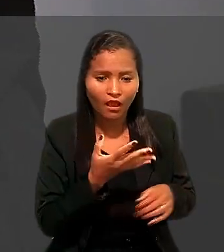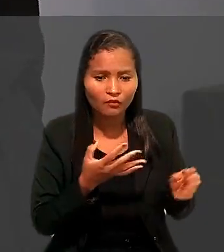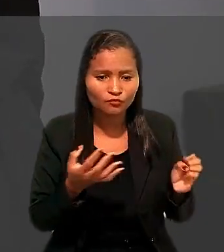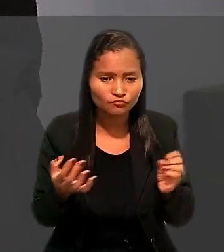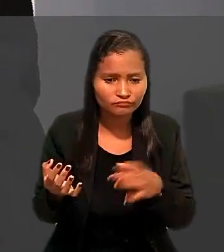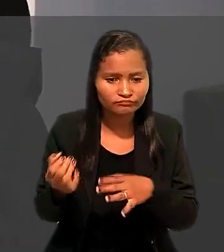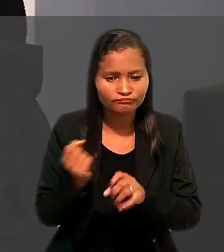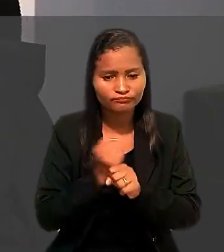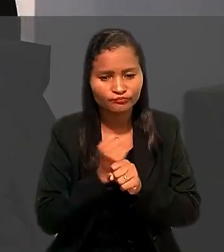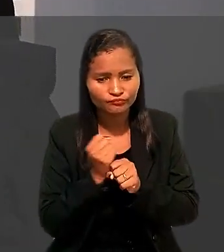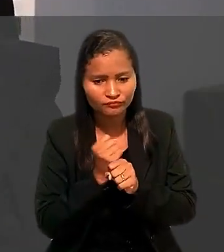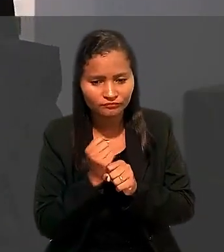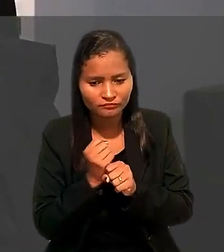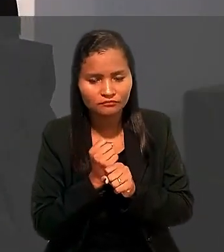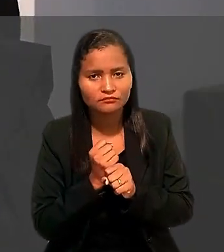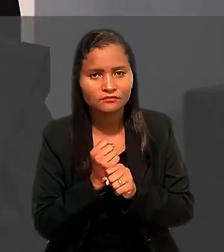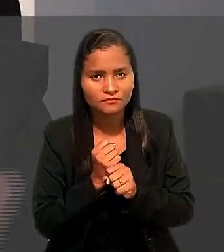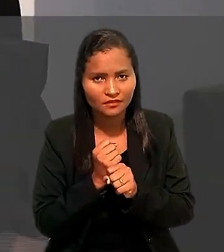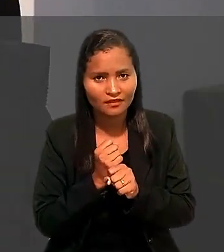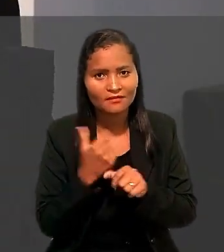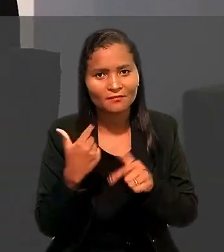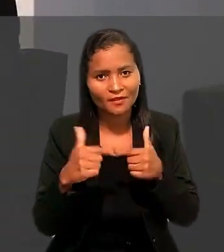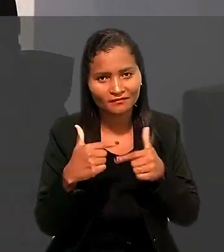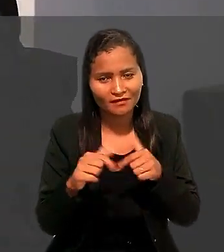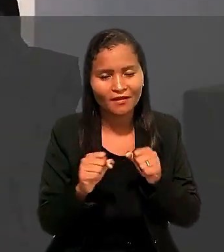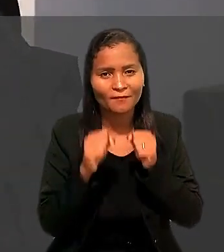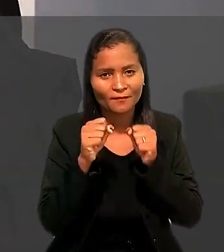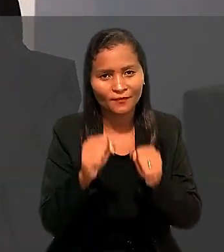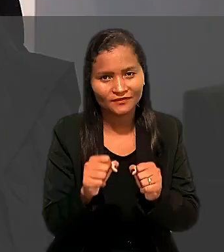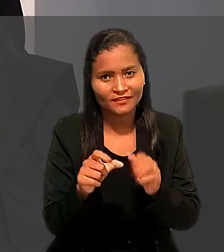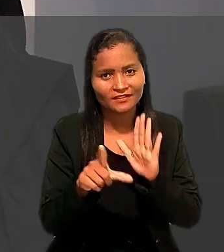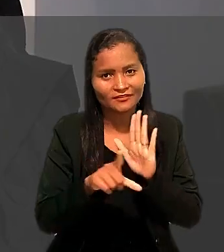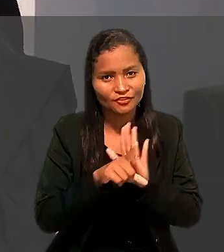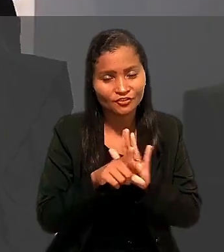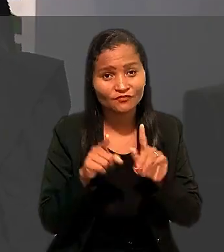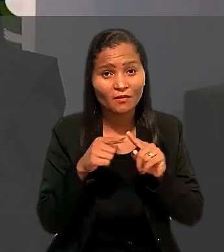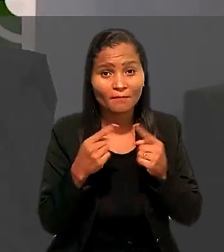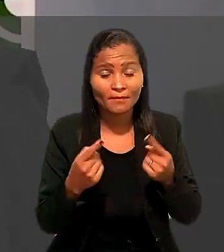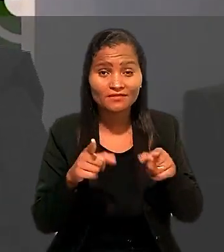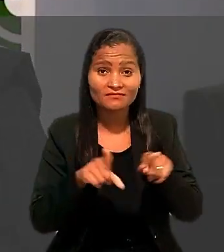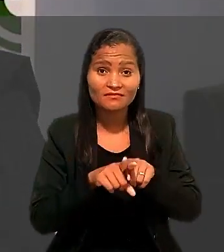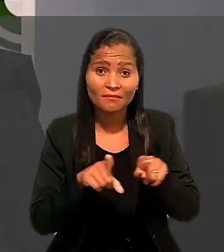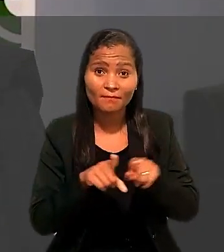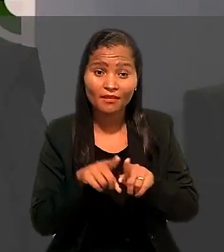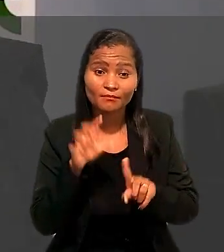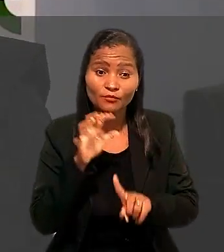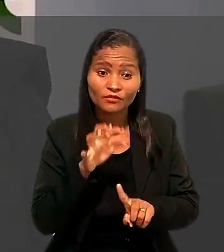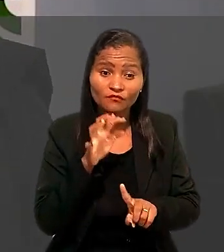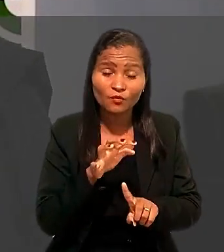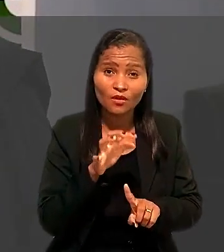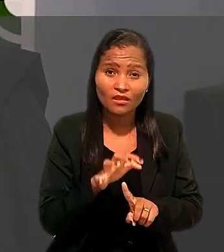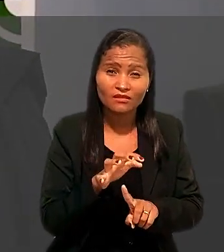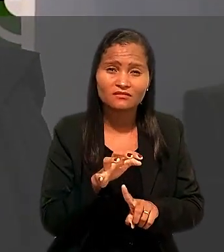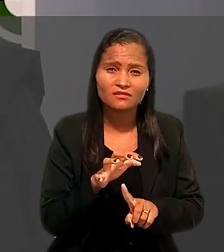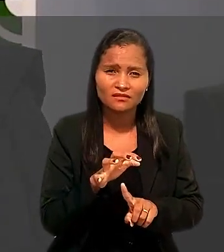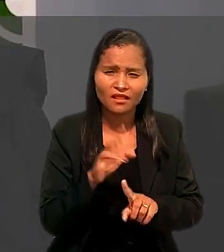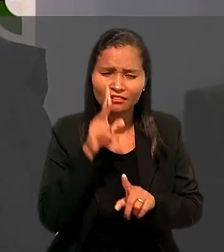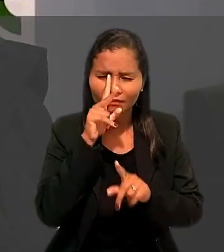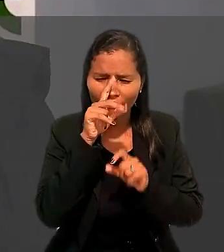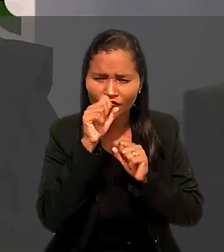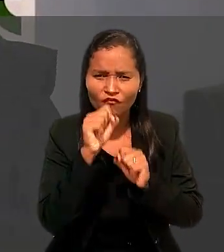sendo atualizado ao longo do tempo pela atuação do Poder Legislativo, mas muito também por